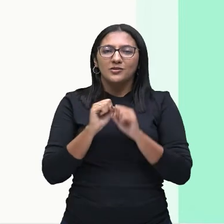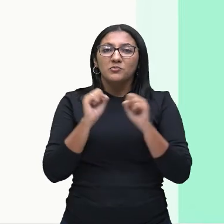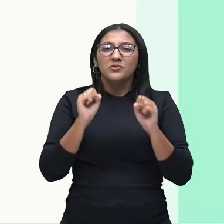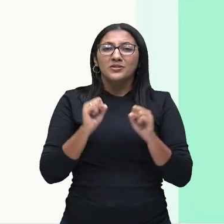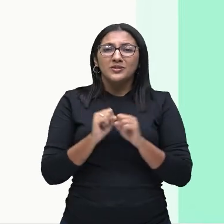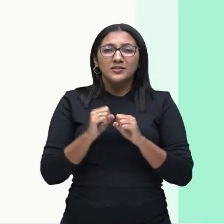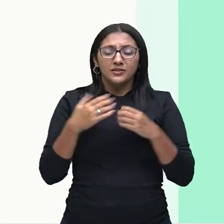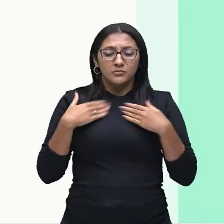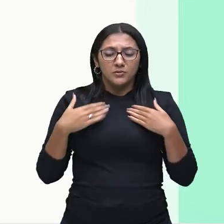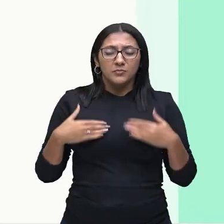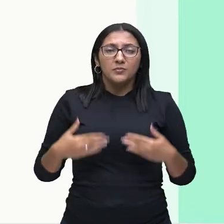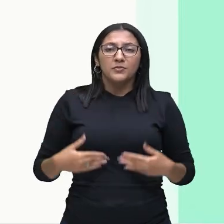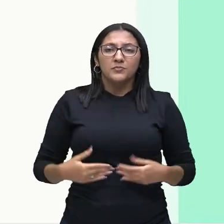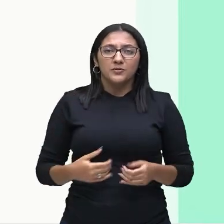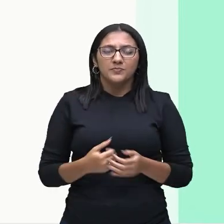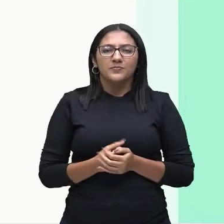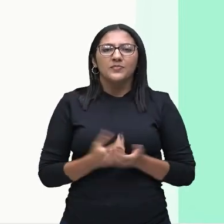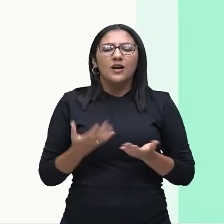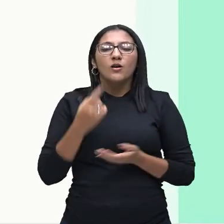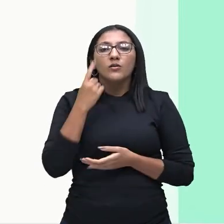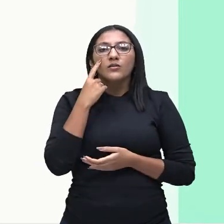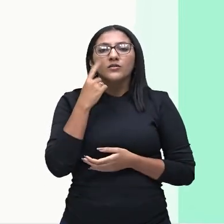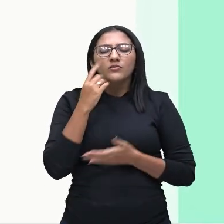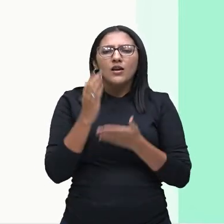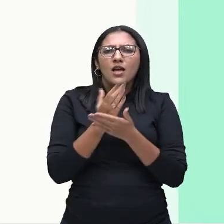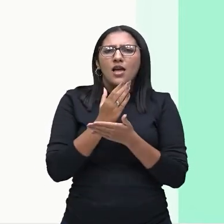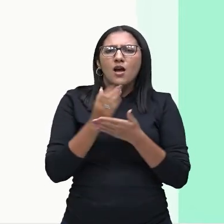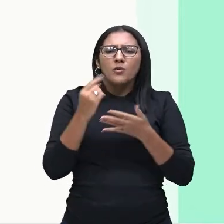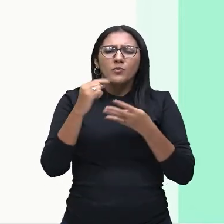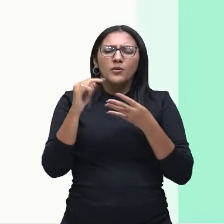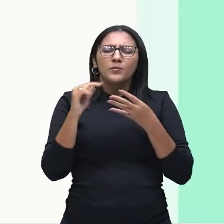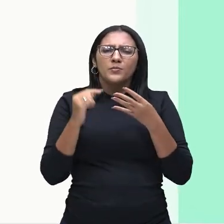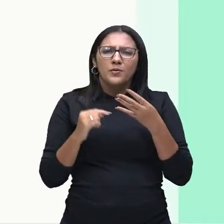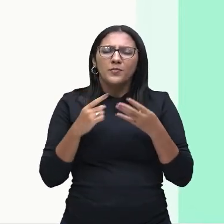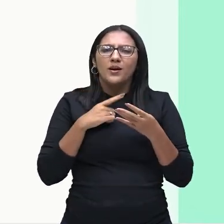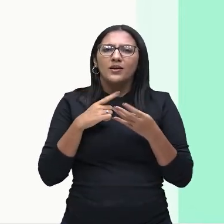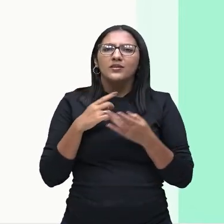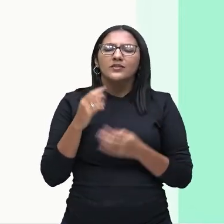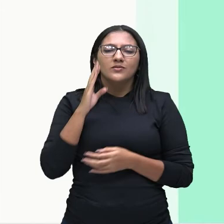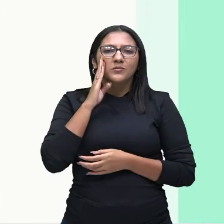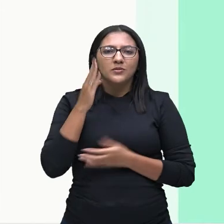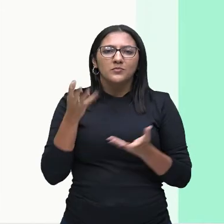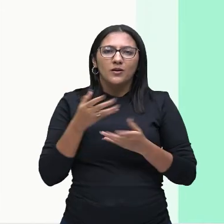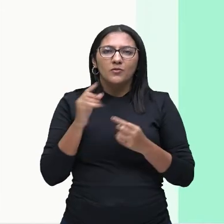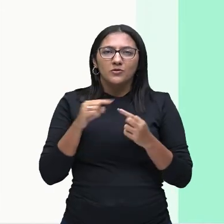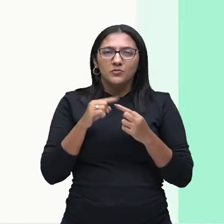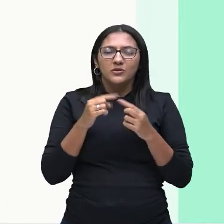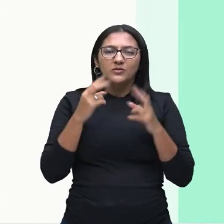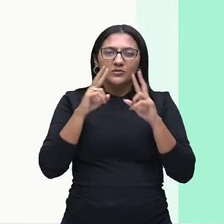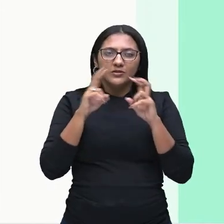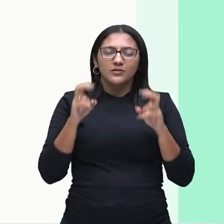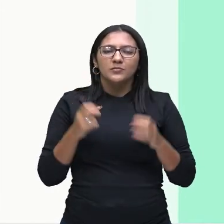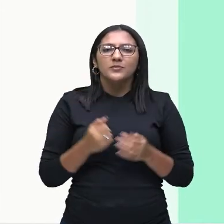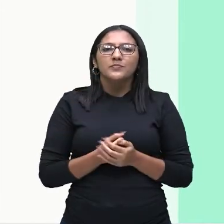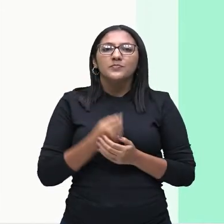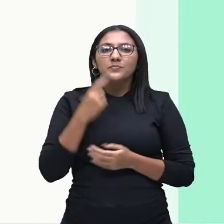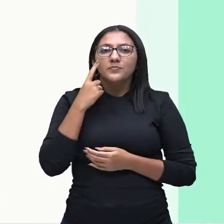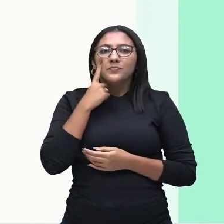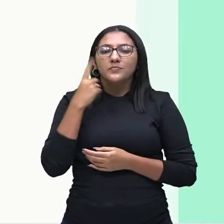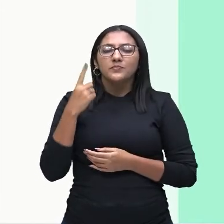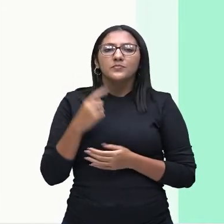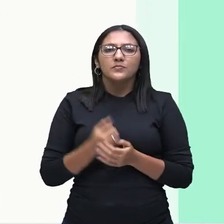do nosso corpo. Agora nós vamos rever alguns desses sistemas que foram citados durante a nossa aula. Então nós vimos o